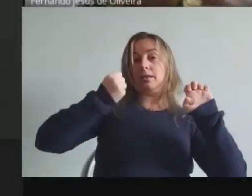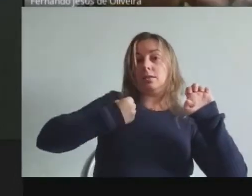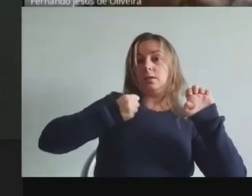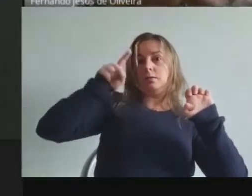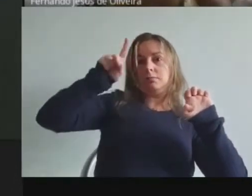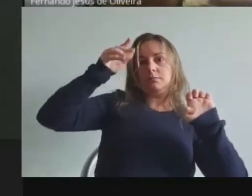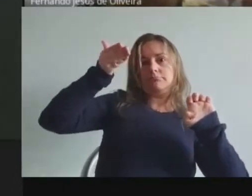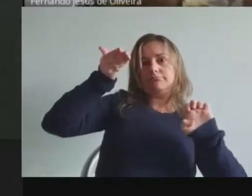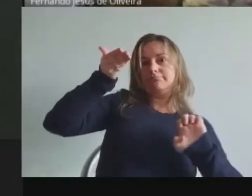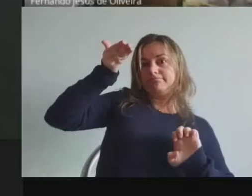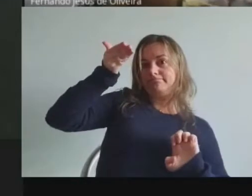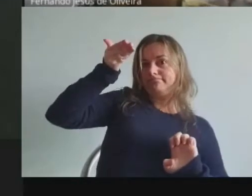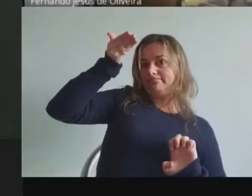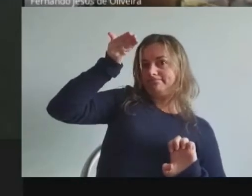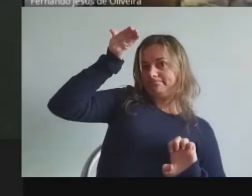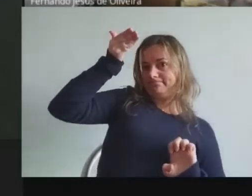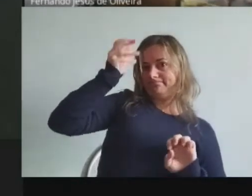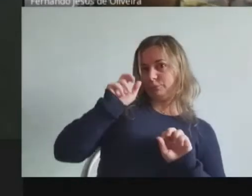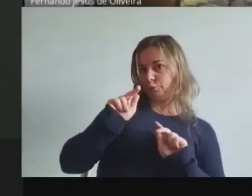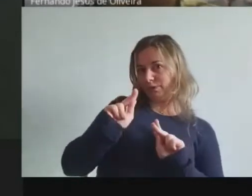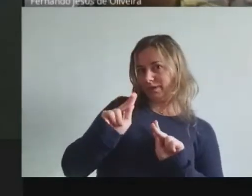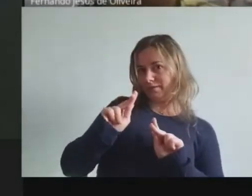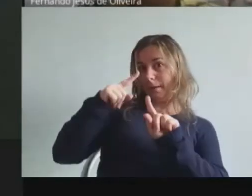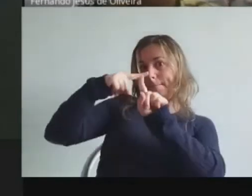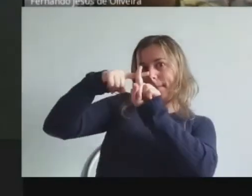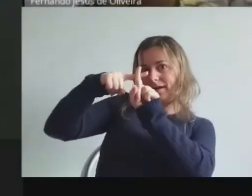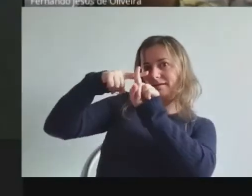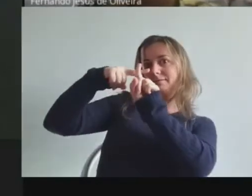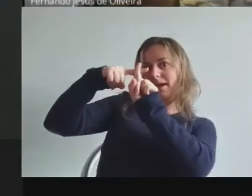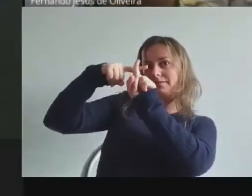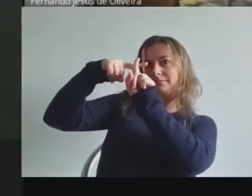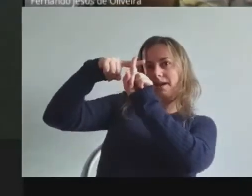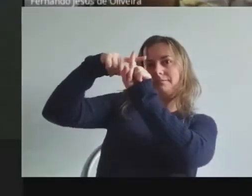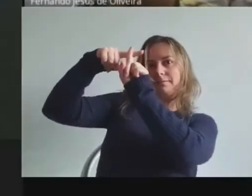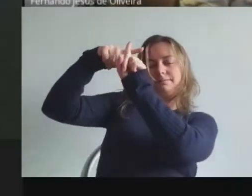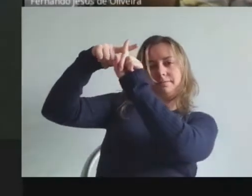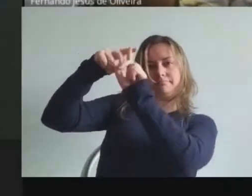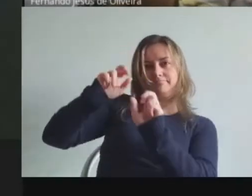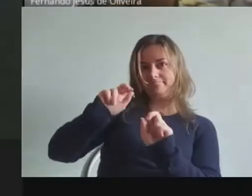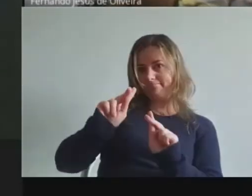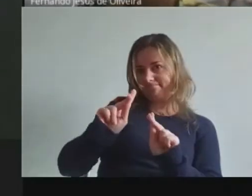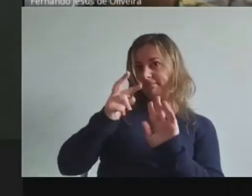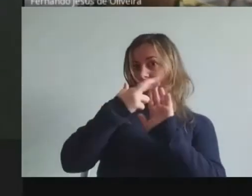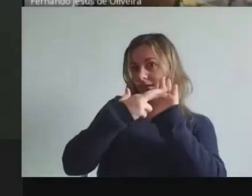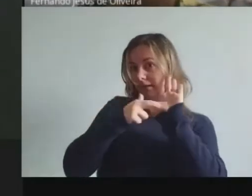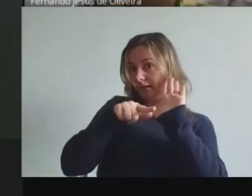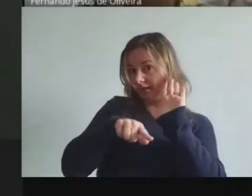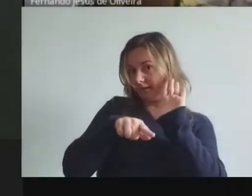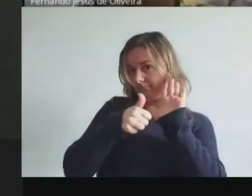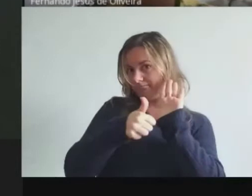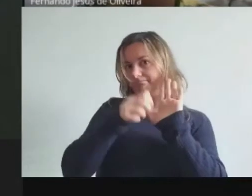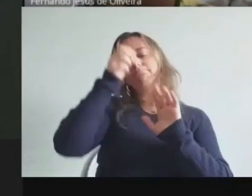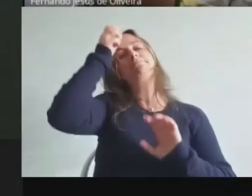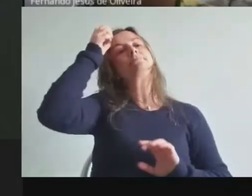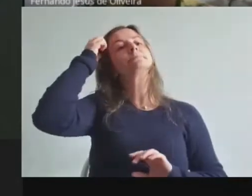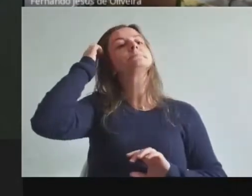aumenta. Beleza? Então, o expoente aumenta para a esquerda. Essa é a regra.